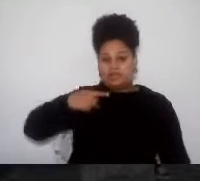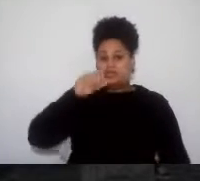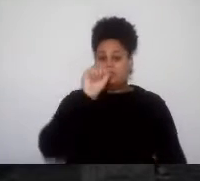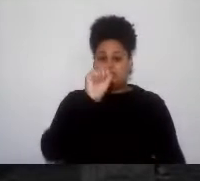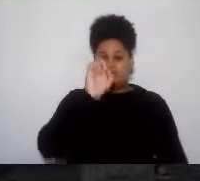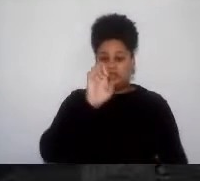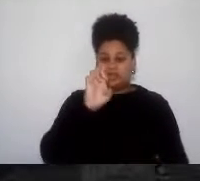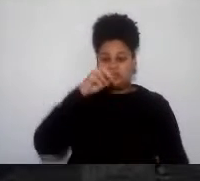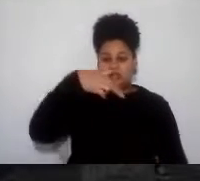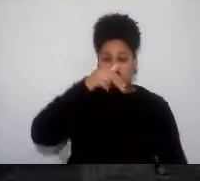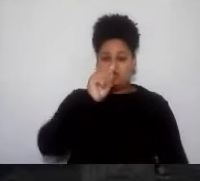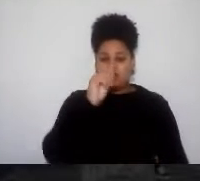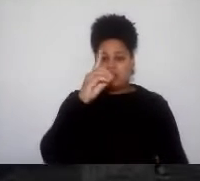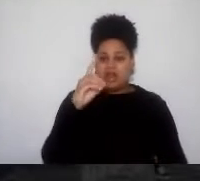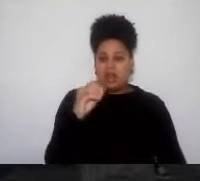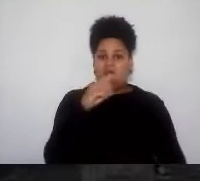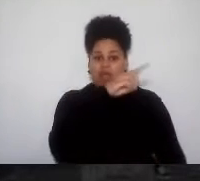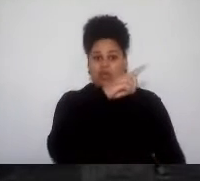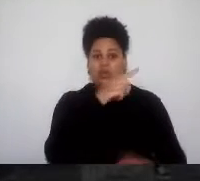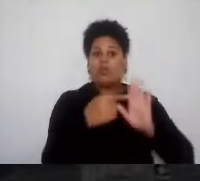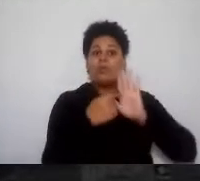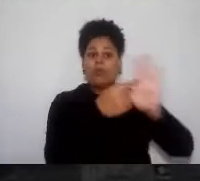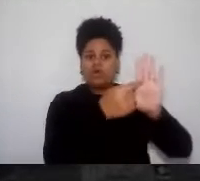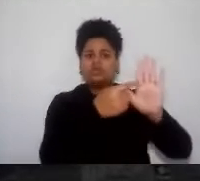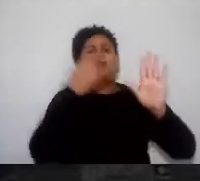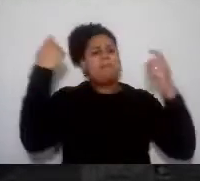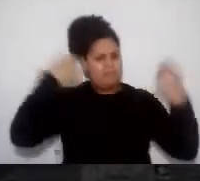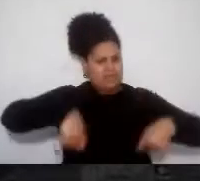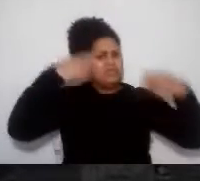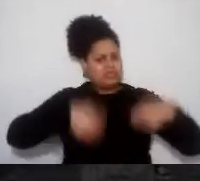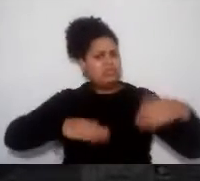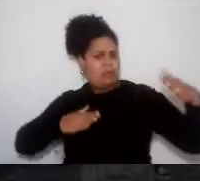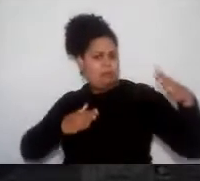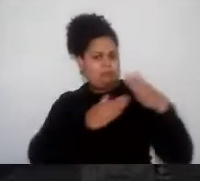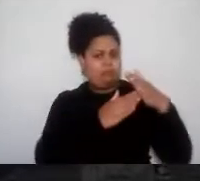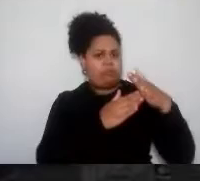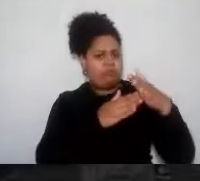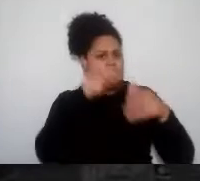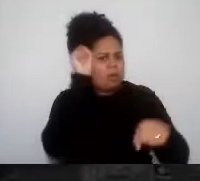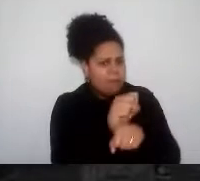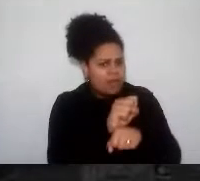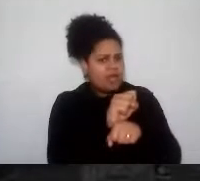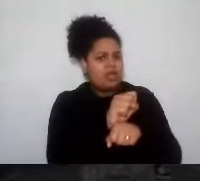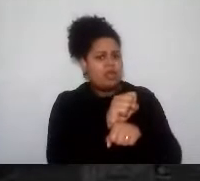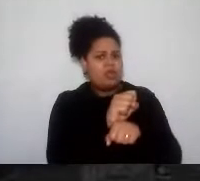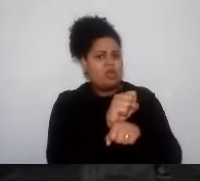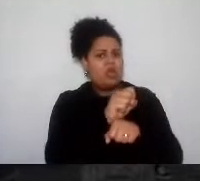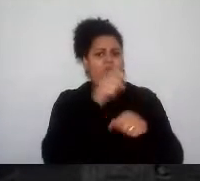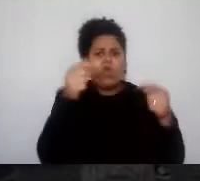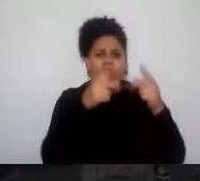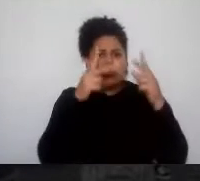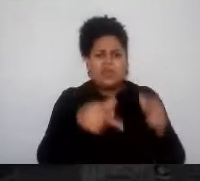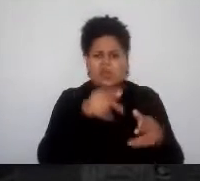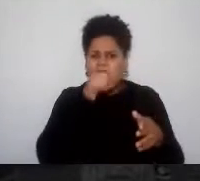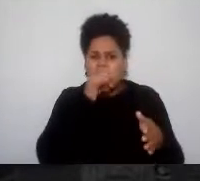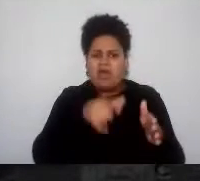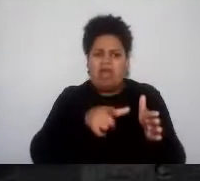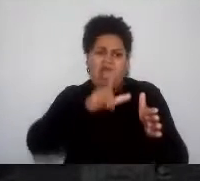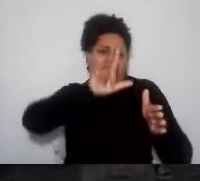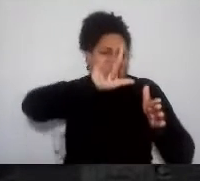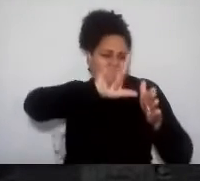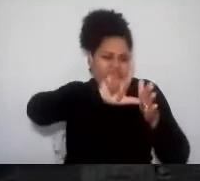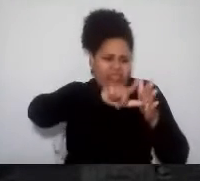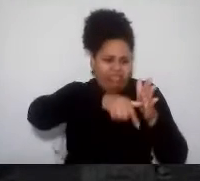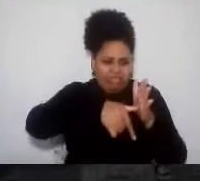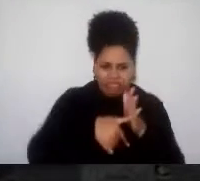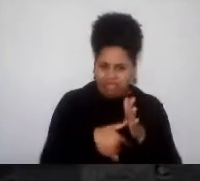a necessidade de barrar esse retrocesso para os trabalhadores e trabalhadoras. Vamos ao extremo,